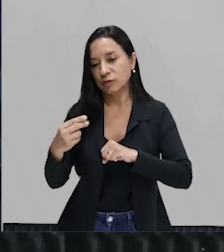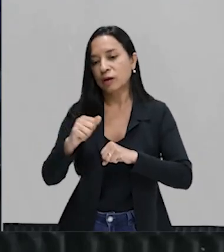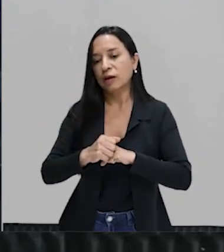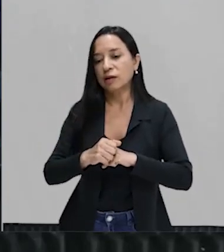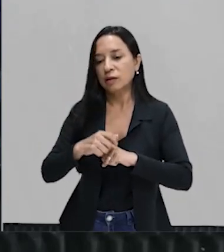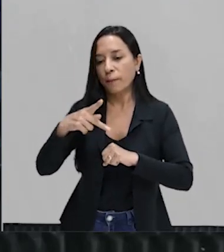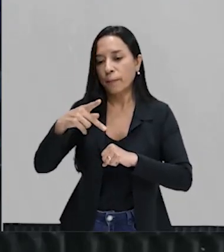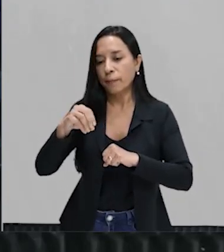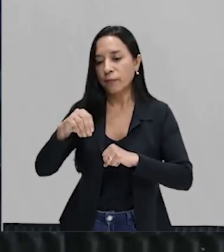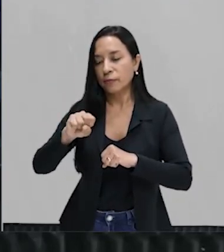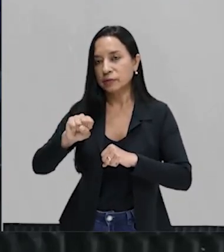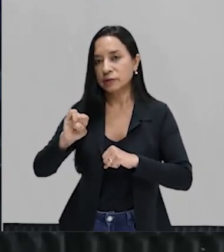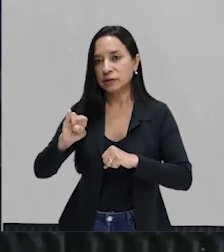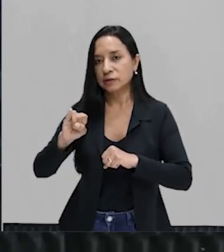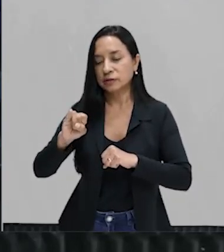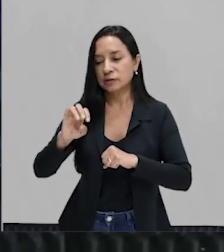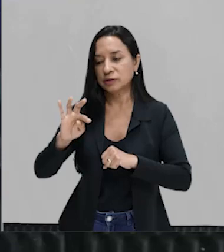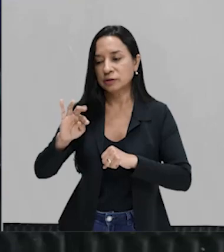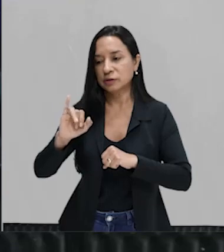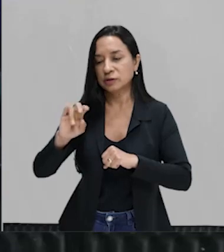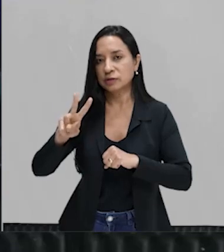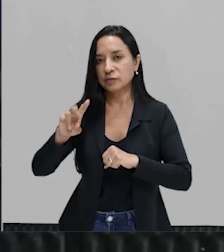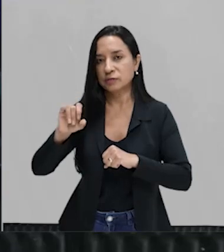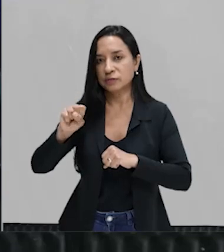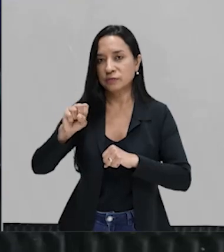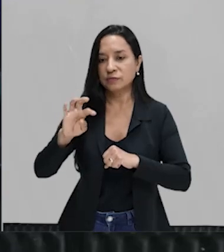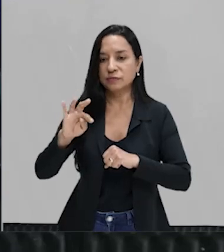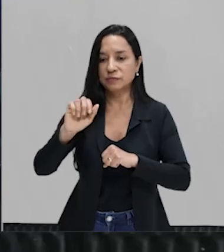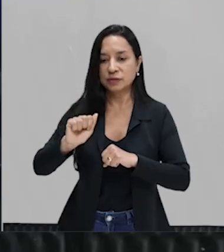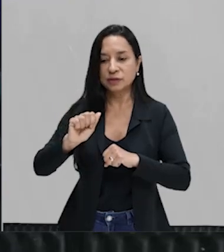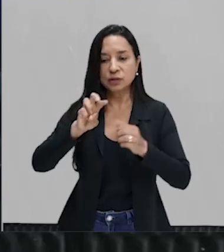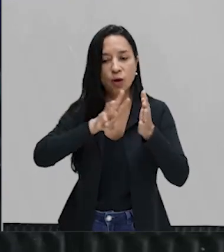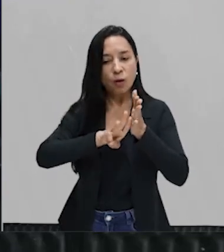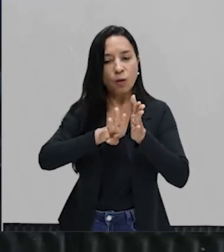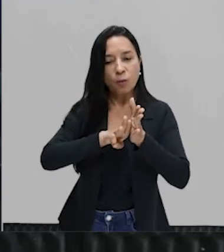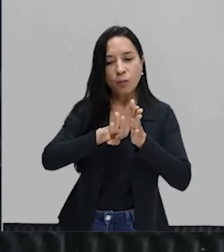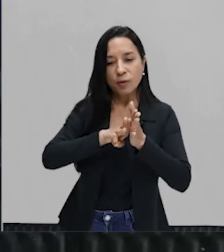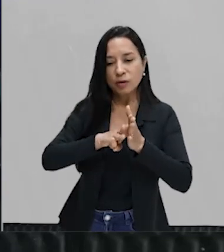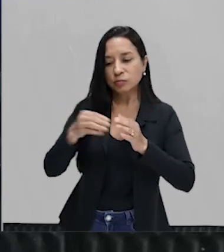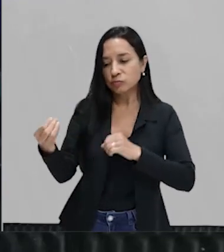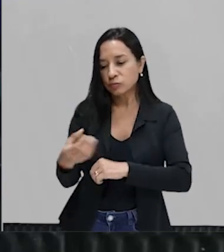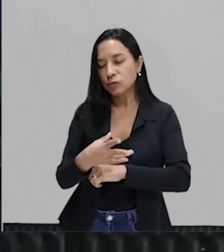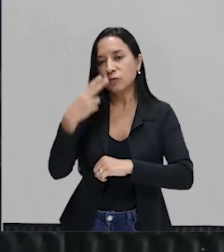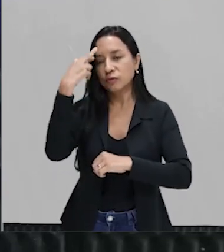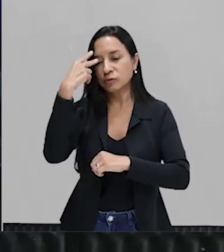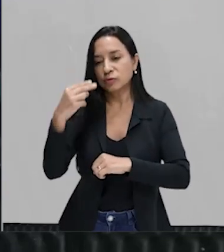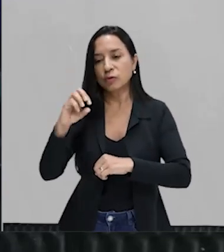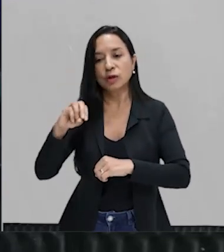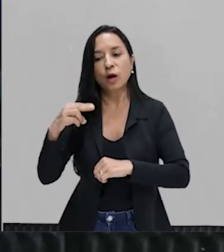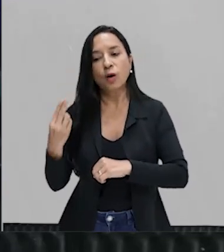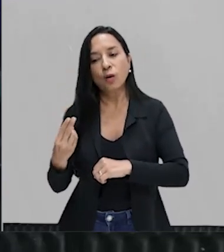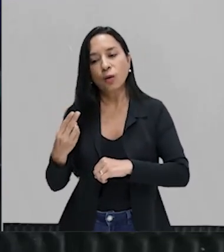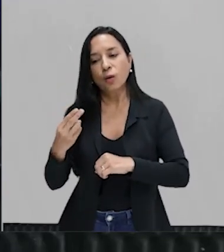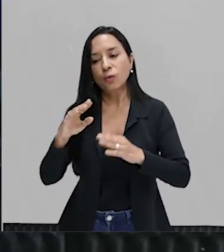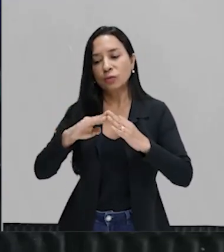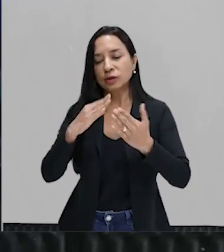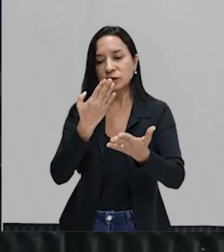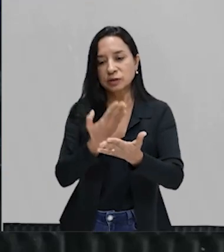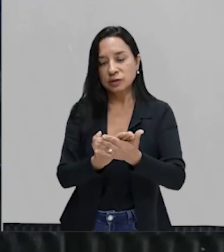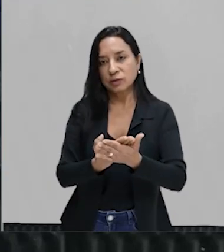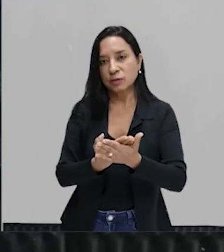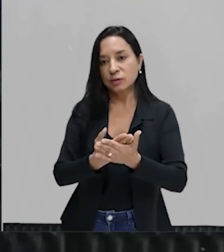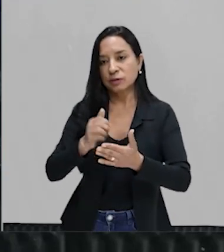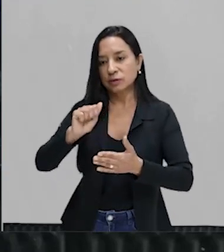positivista, seja ele marxista, seja ele o método da chamada nova história ou da escola dos análises. Ok,